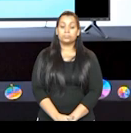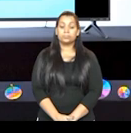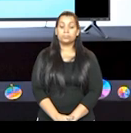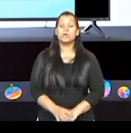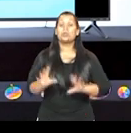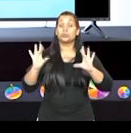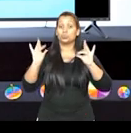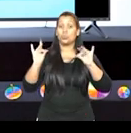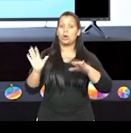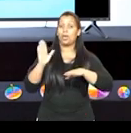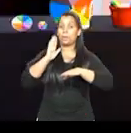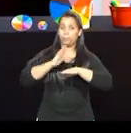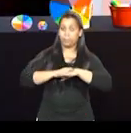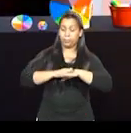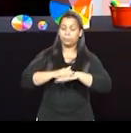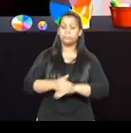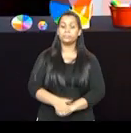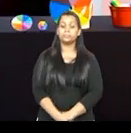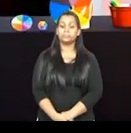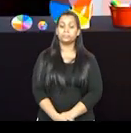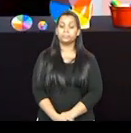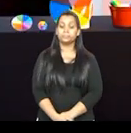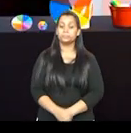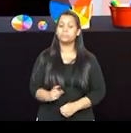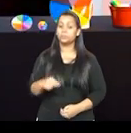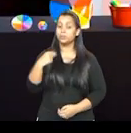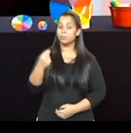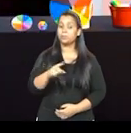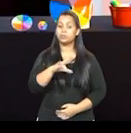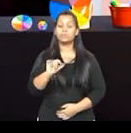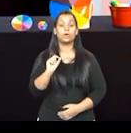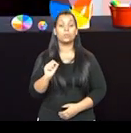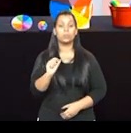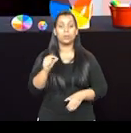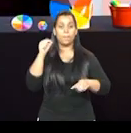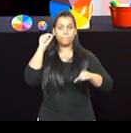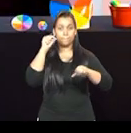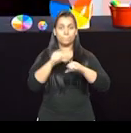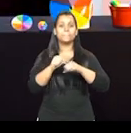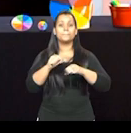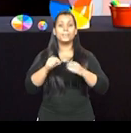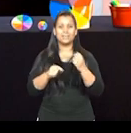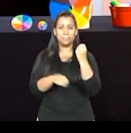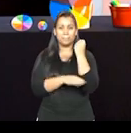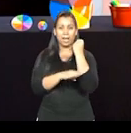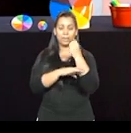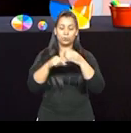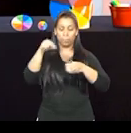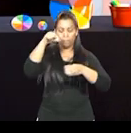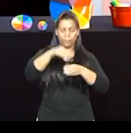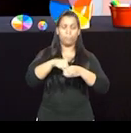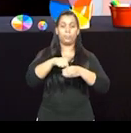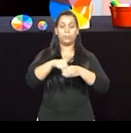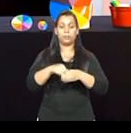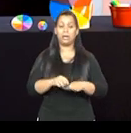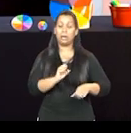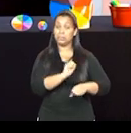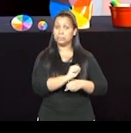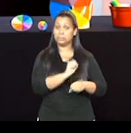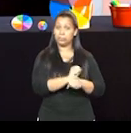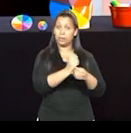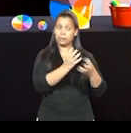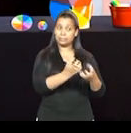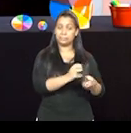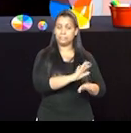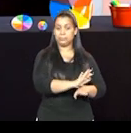Vamos colar e depois nós vamos colocar o palitinho. Deixe secar o seu brinquedo. Aqui eu já